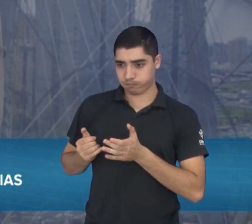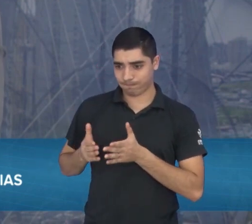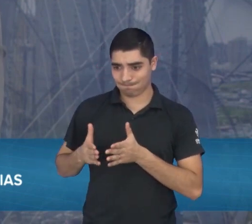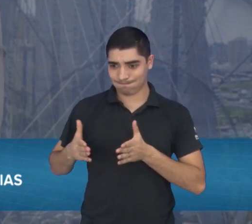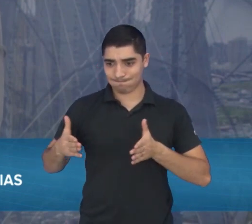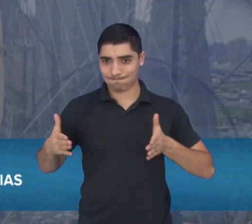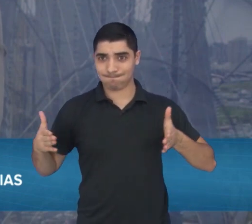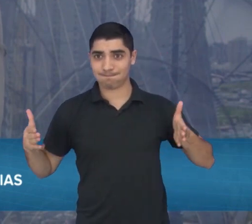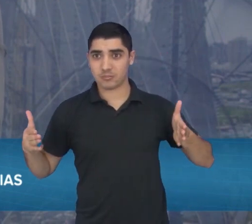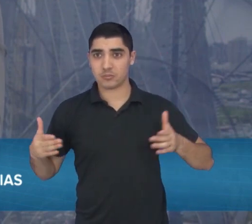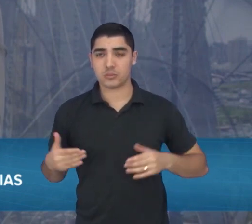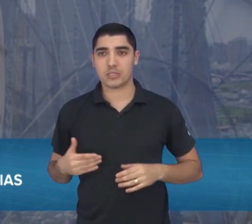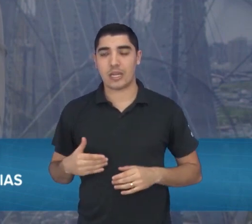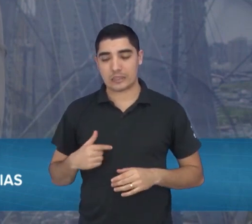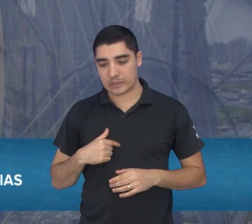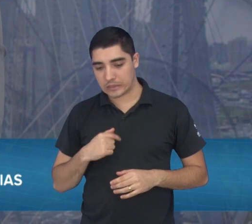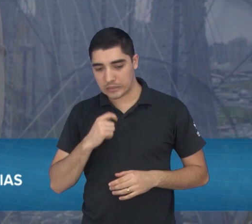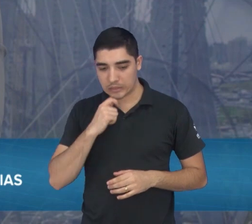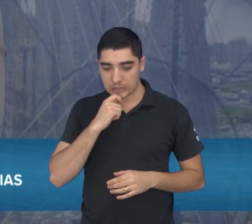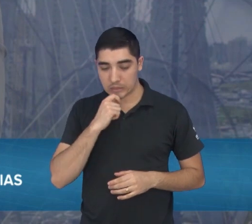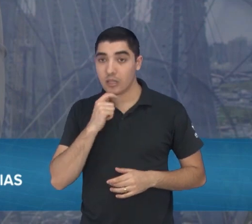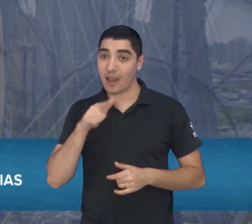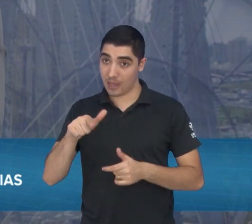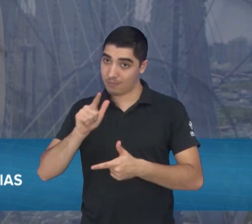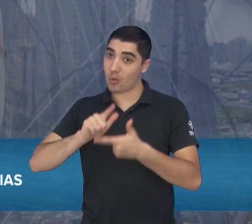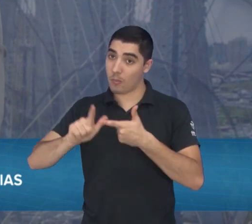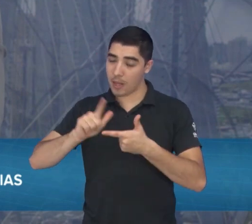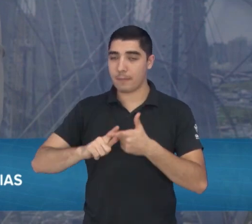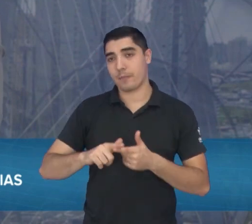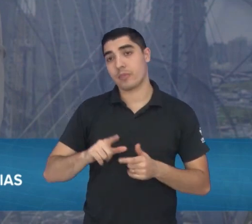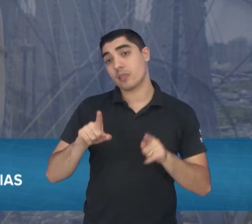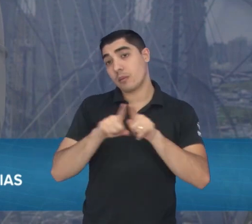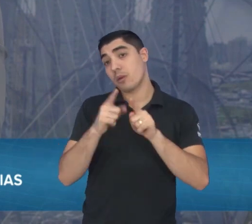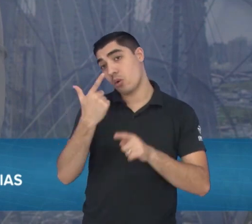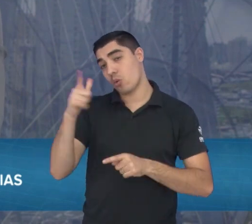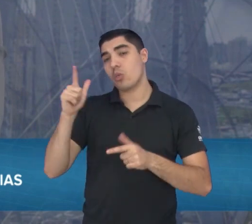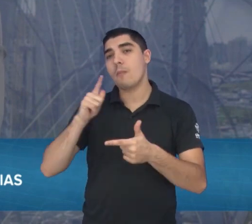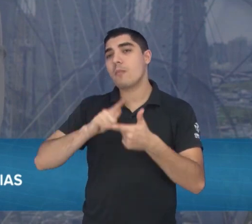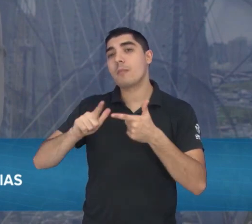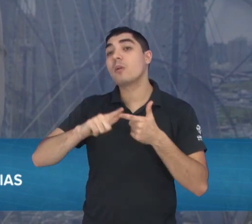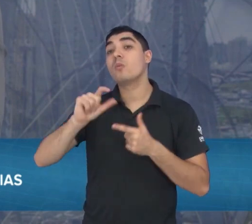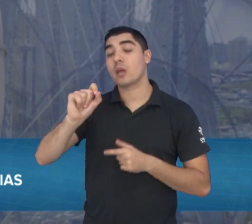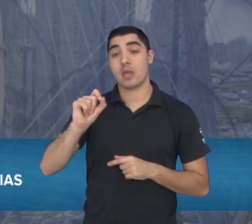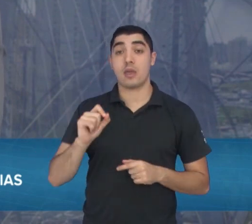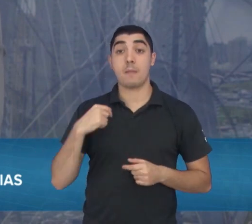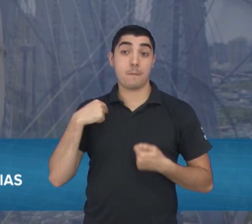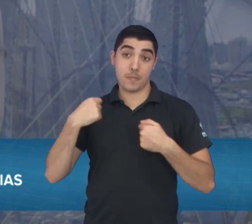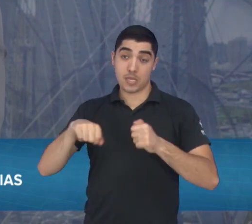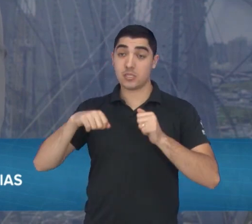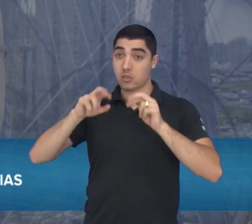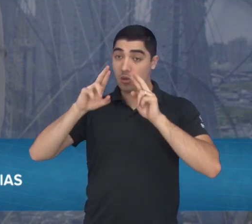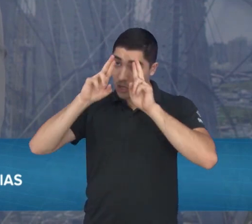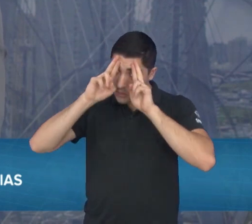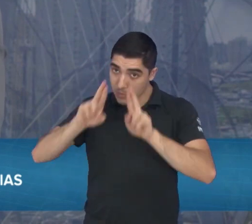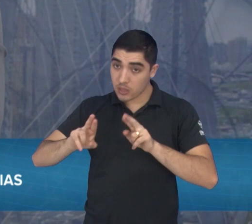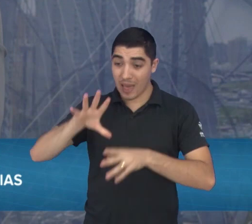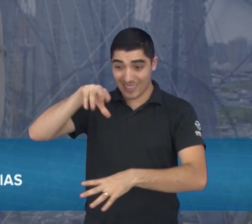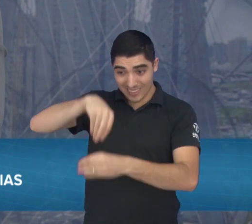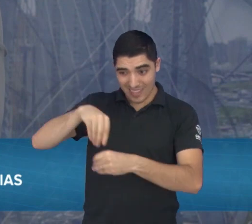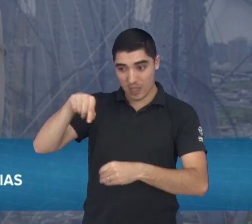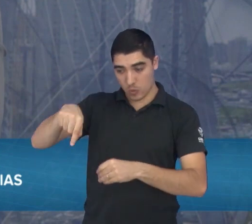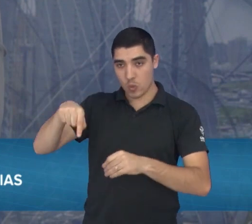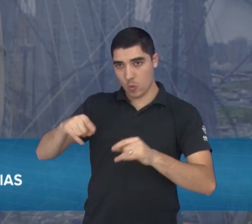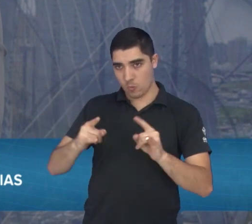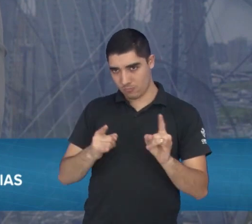primeiro problema. O segundo problema é respeitar, vamos dizer, você usa de forma subsidiária a legislação de trânsito dentro de